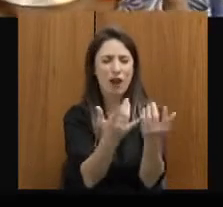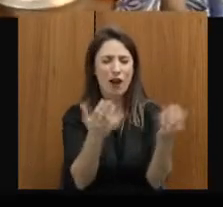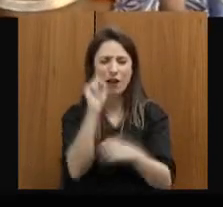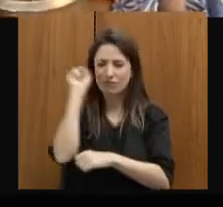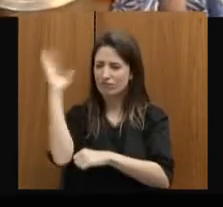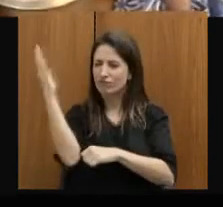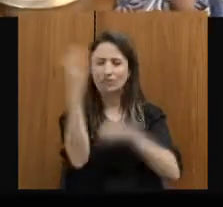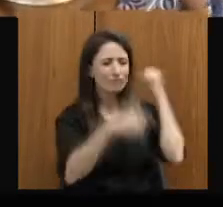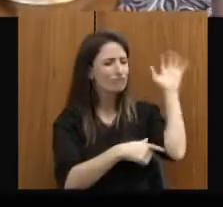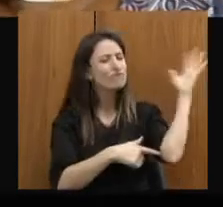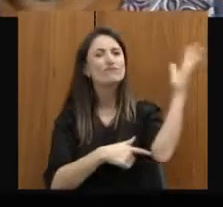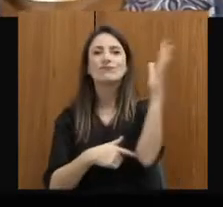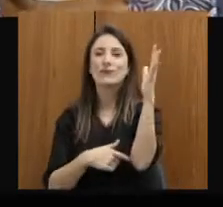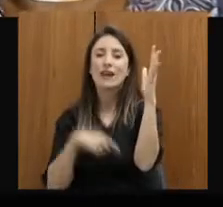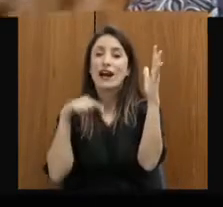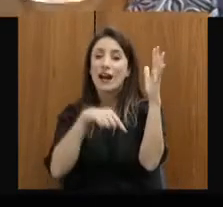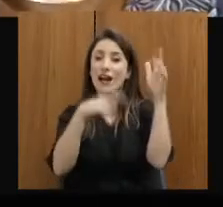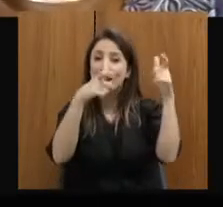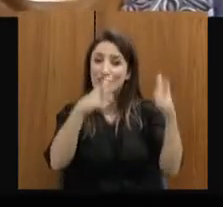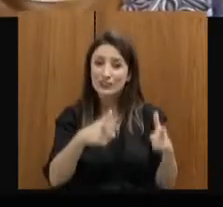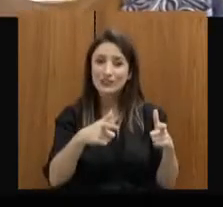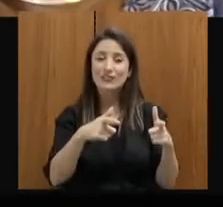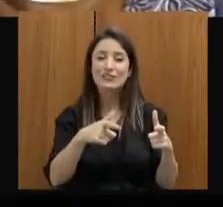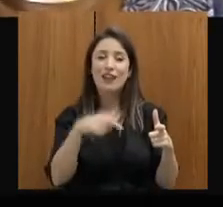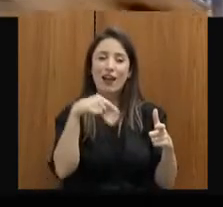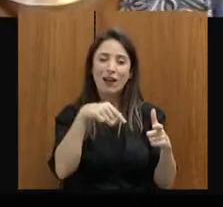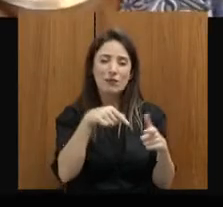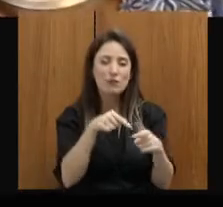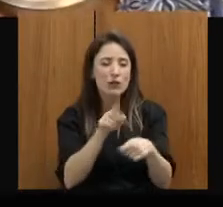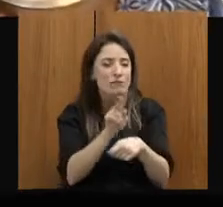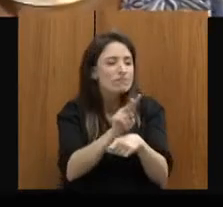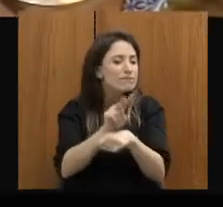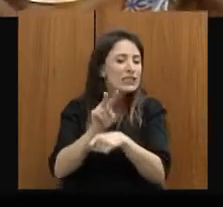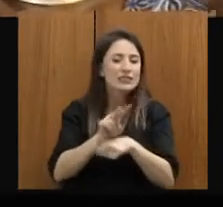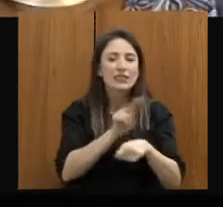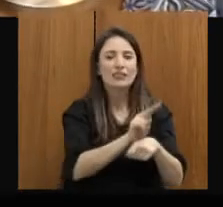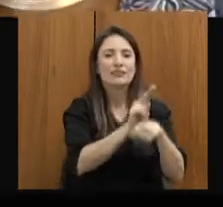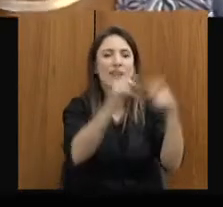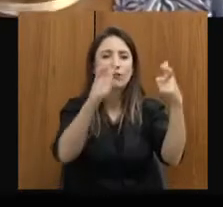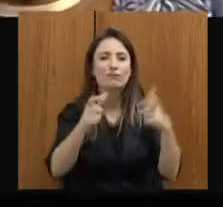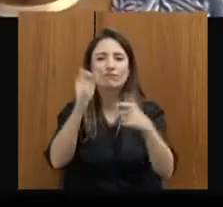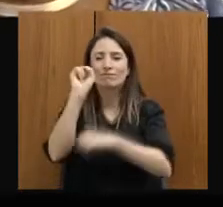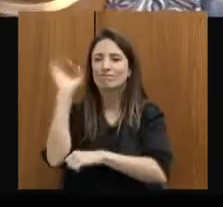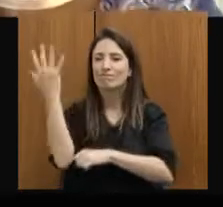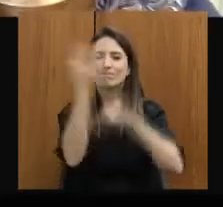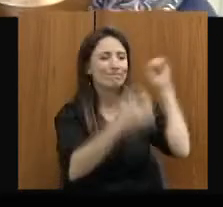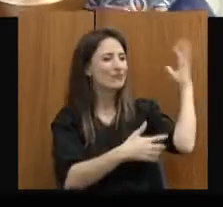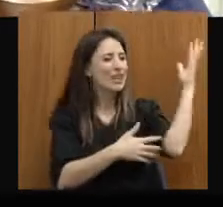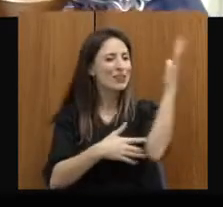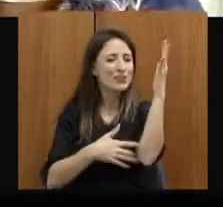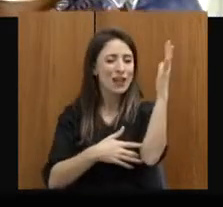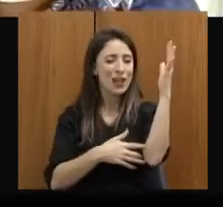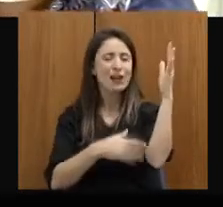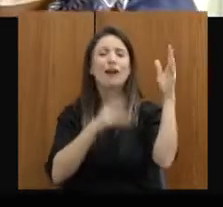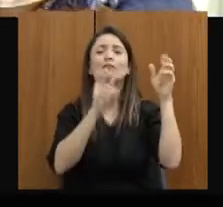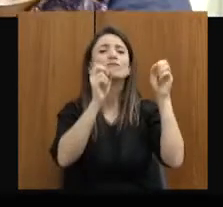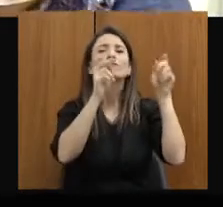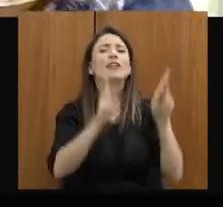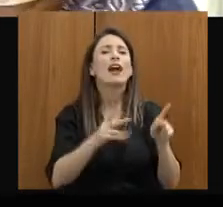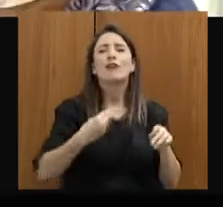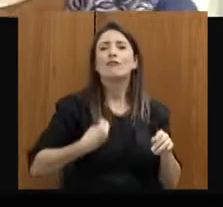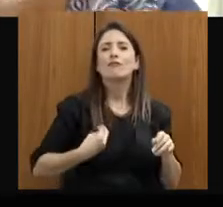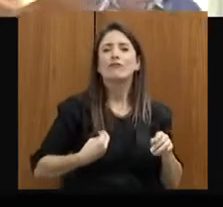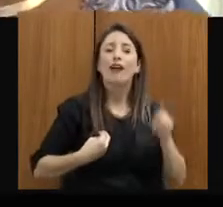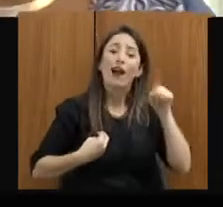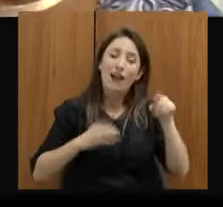coincidentemente estão exatamente de preservação de recursos naturais onde estão as comunidades tradicionais de matriz africana